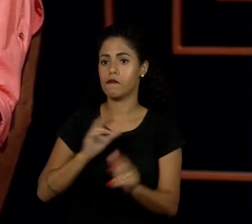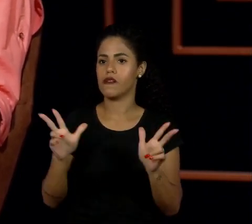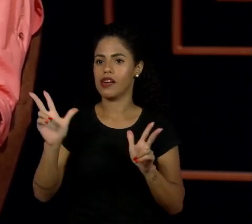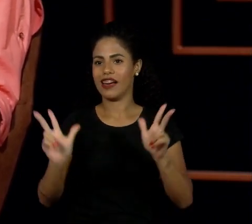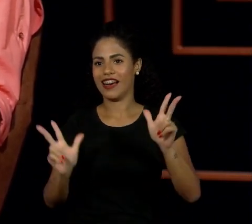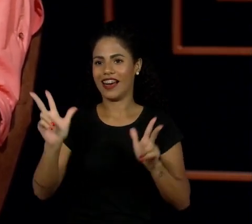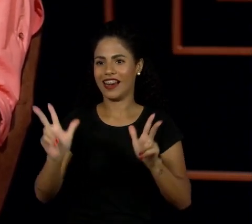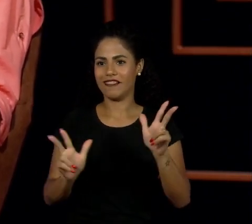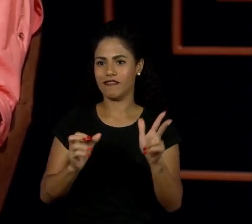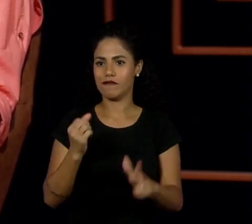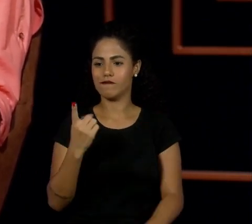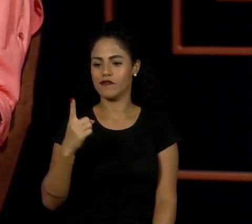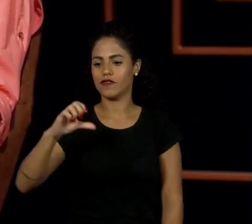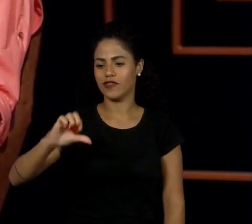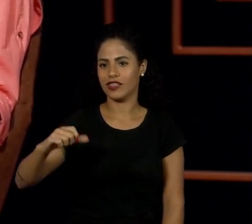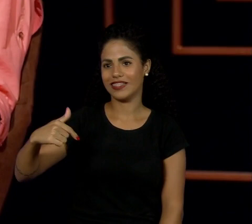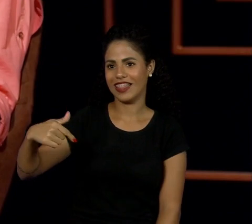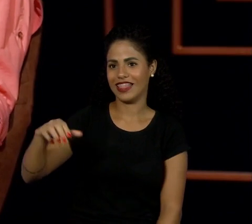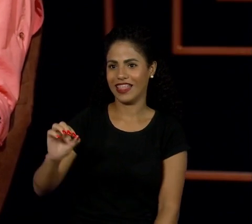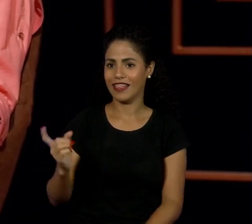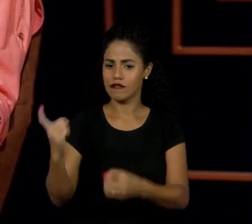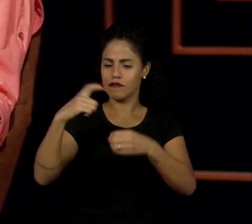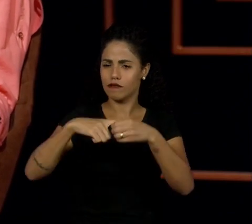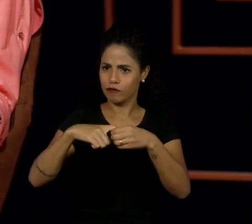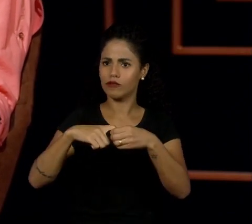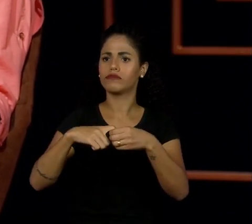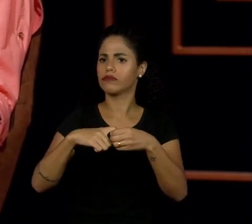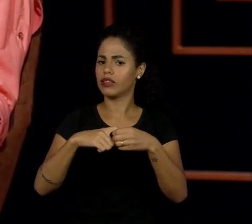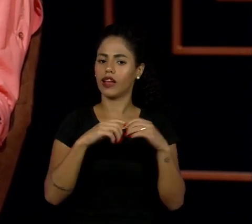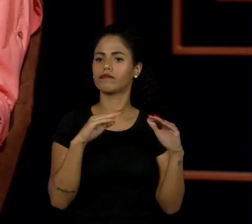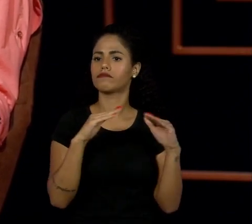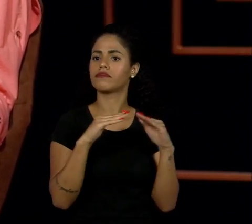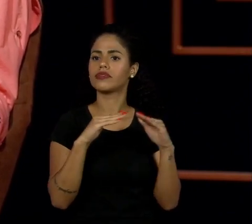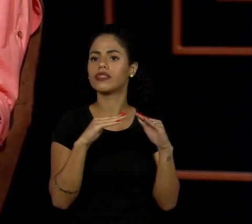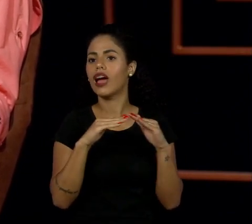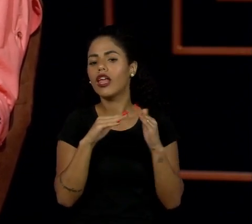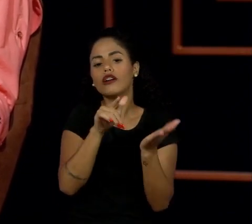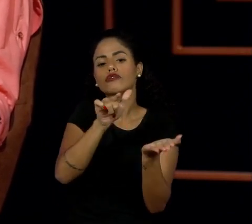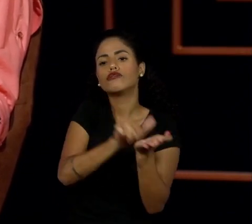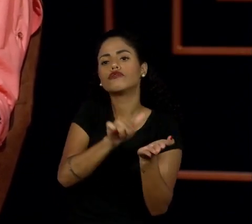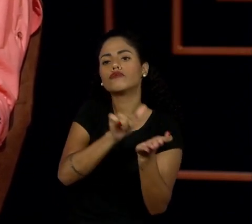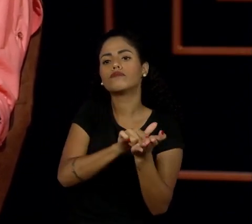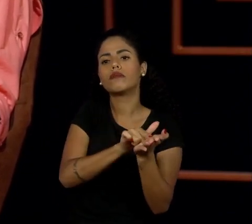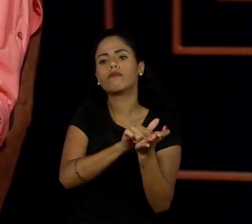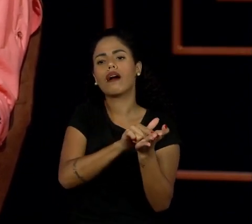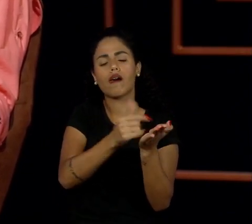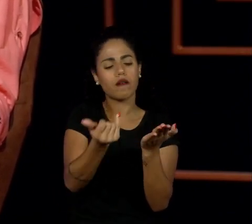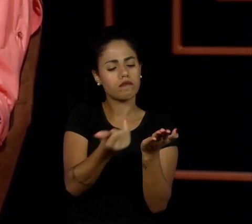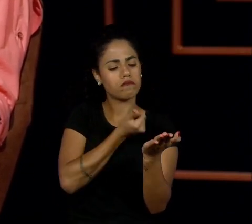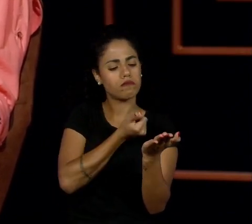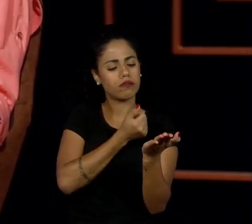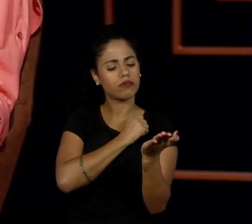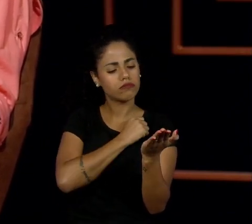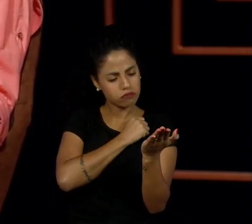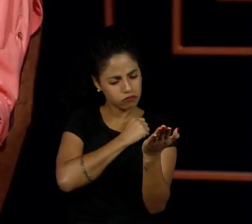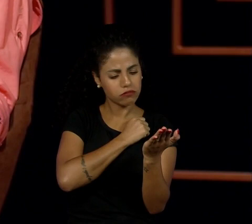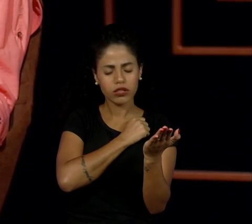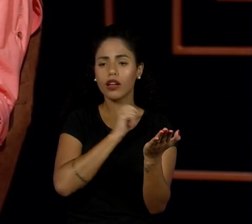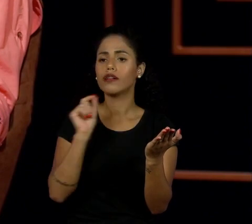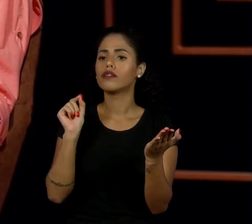de 70, e voltei. Falei, cheguei em casa, tinha um bilhete do Zé Luiz Franca, que fazia o